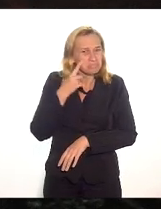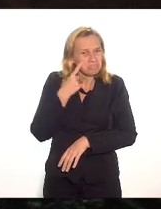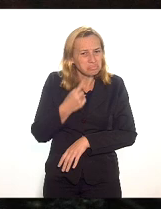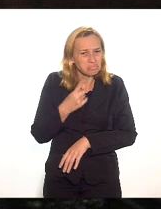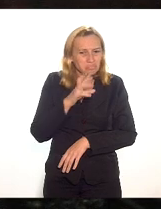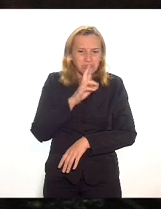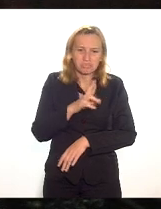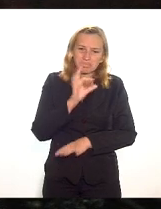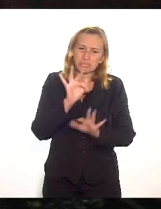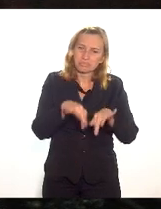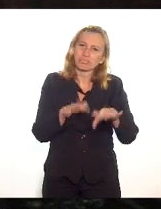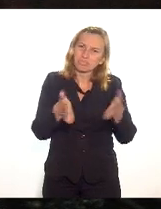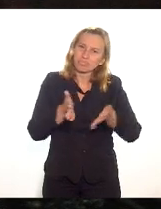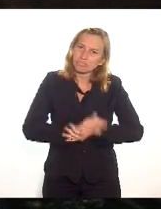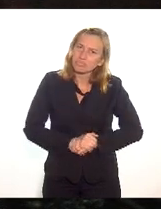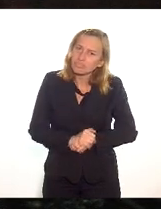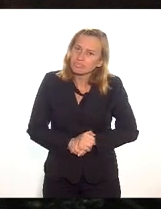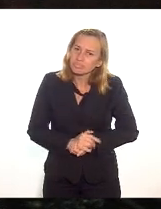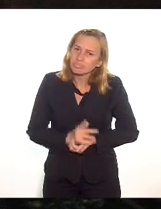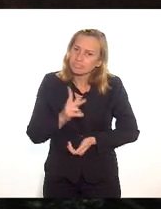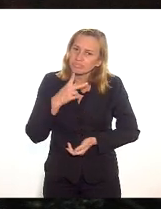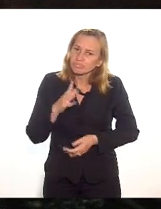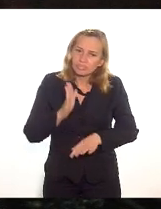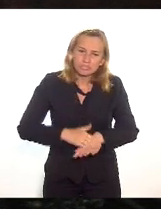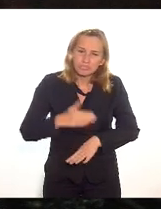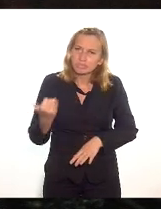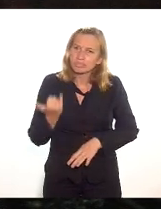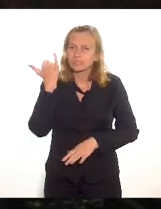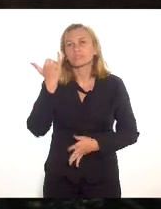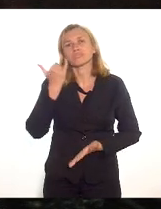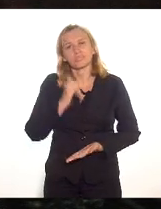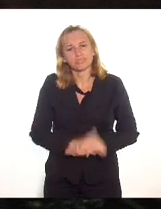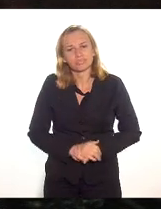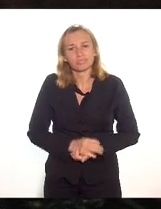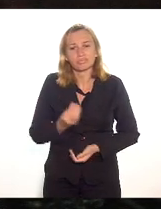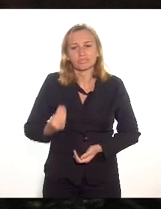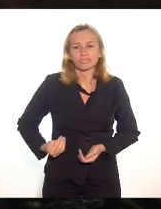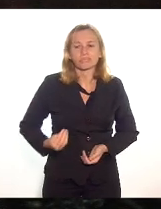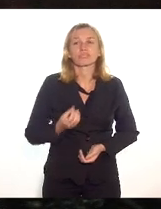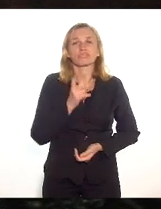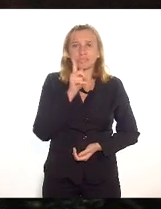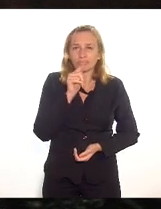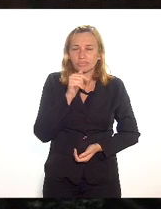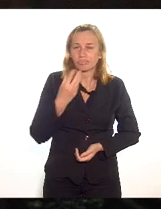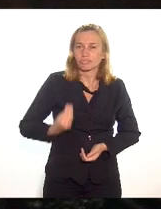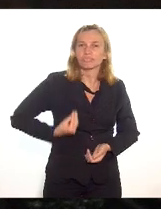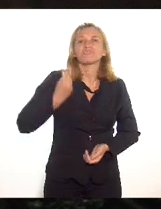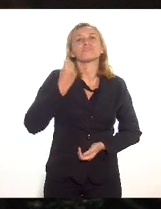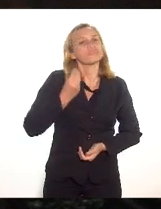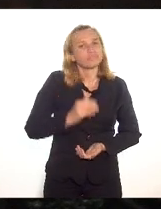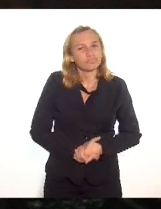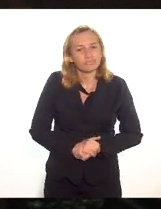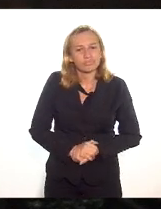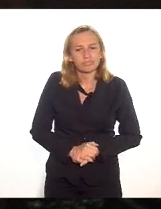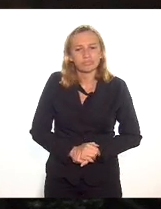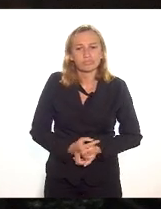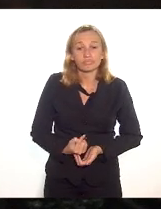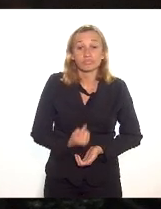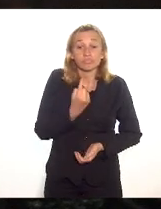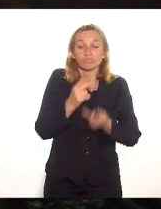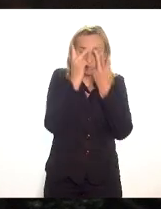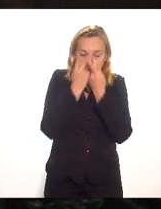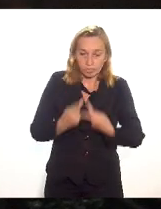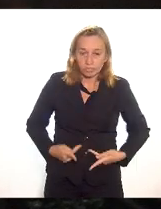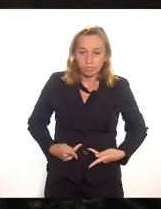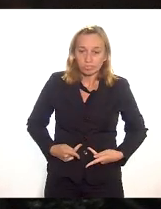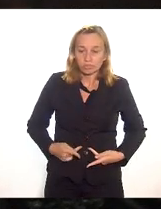hoje? E a gente está falando de algo muito mais importante, que é a água, que é vida, que nenhum ser humano consegue